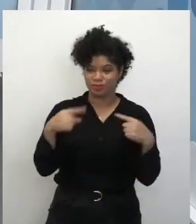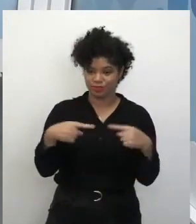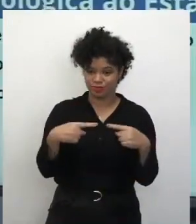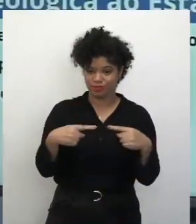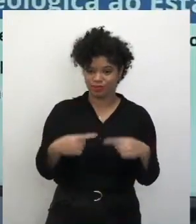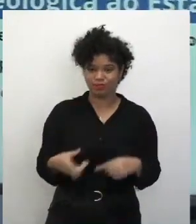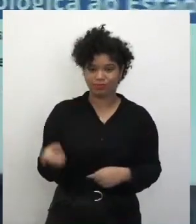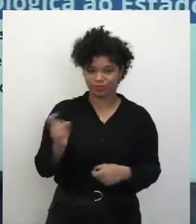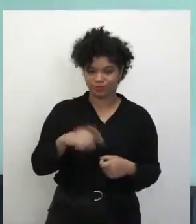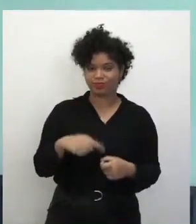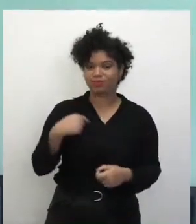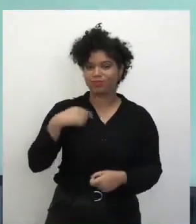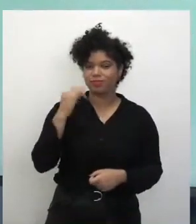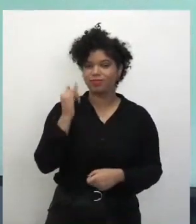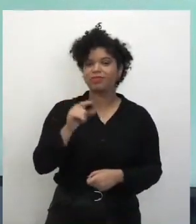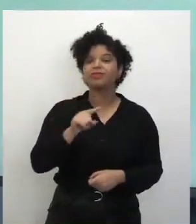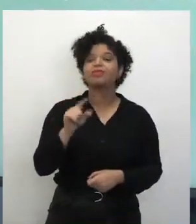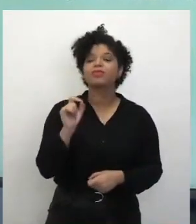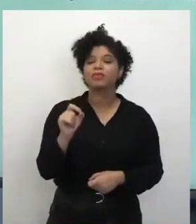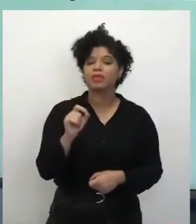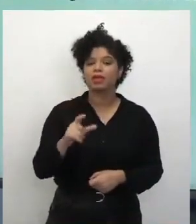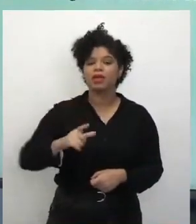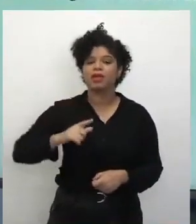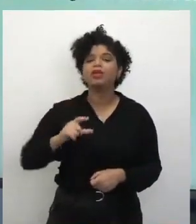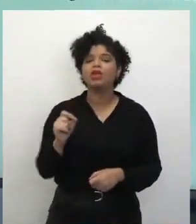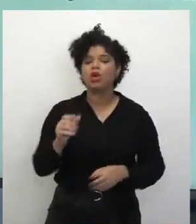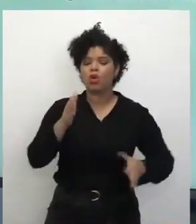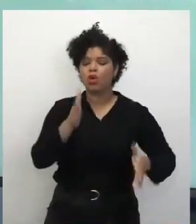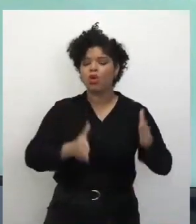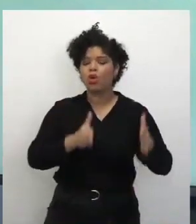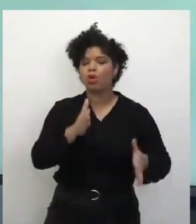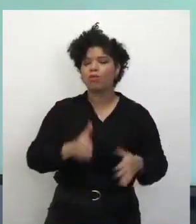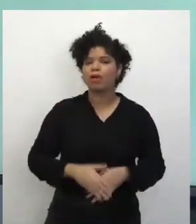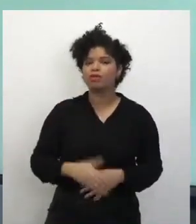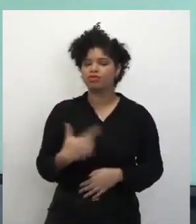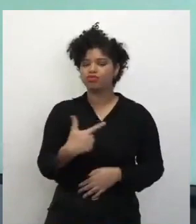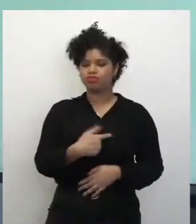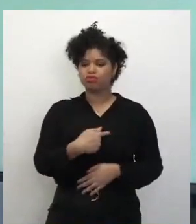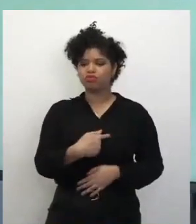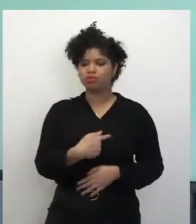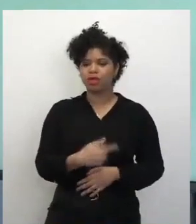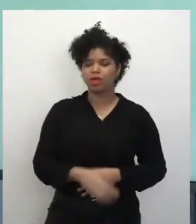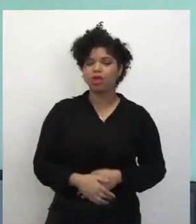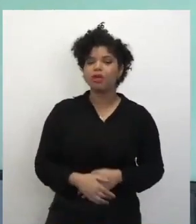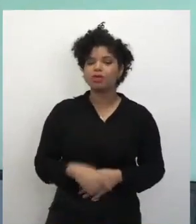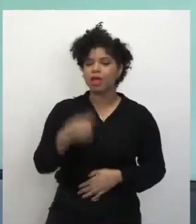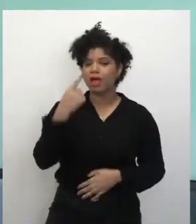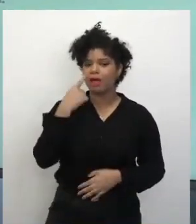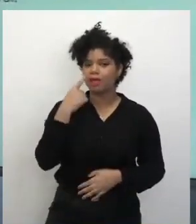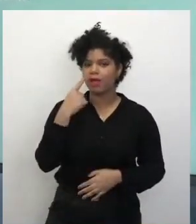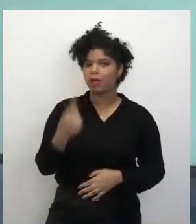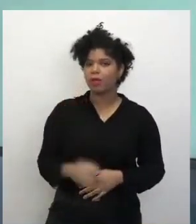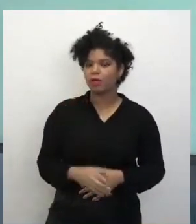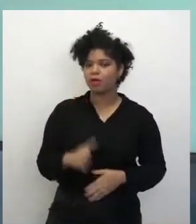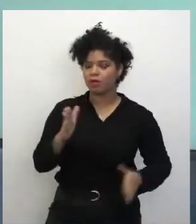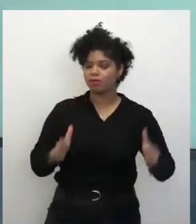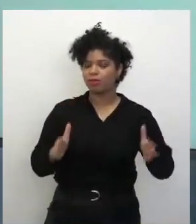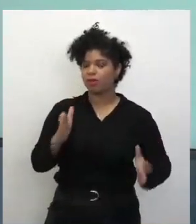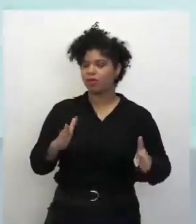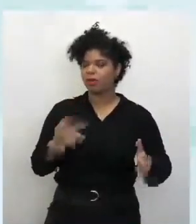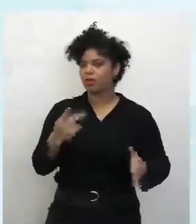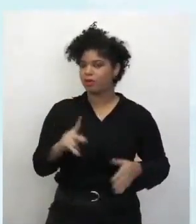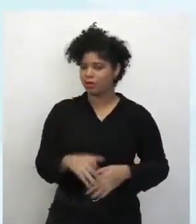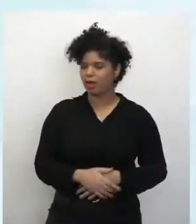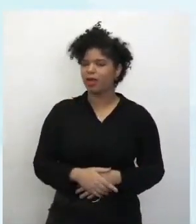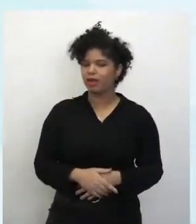Volta para mim então a gente vai ver a Era Vargas dois da polarização a o estado novo os